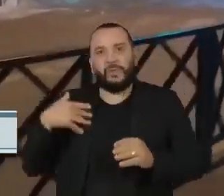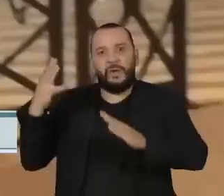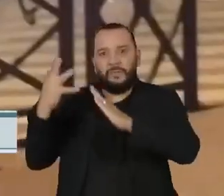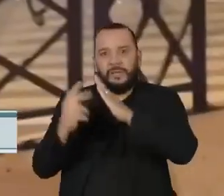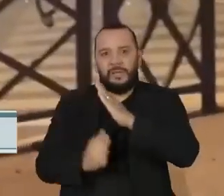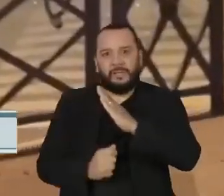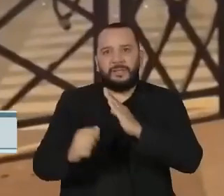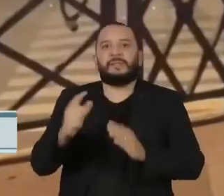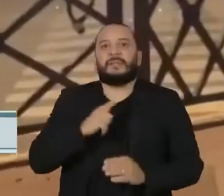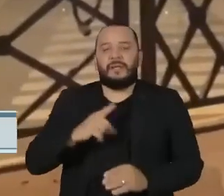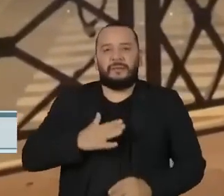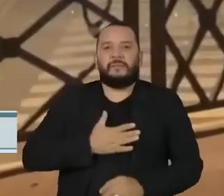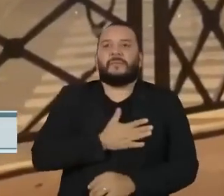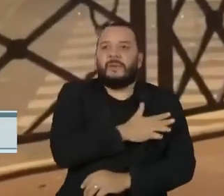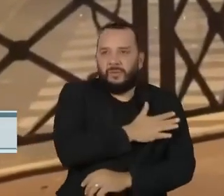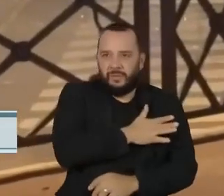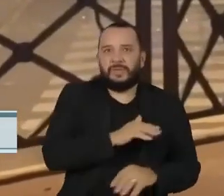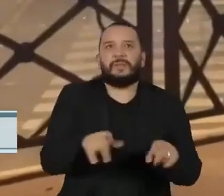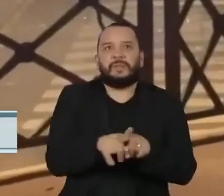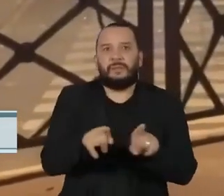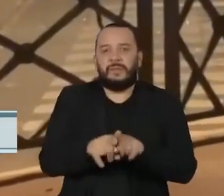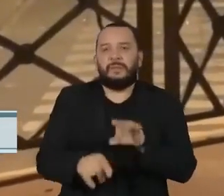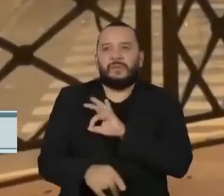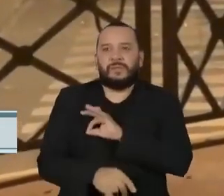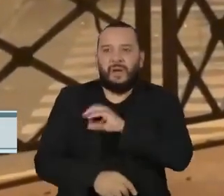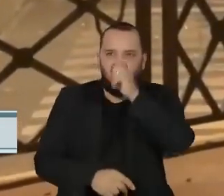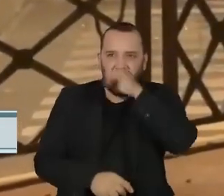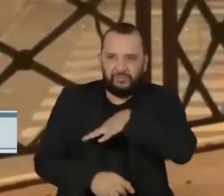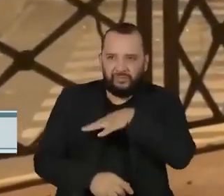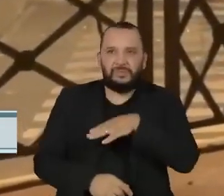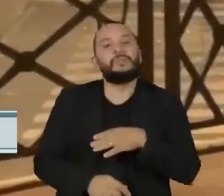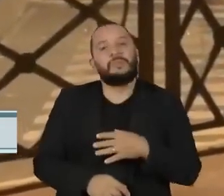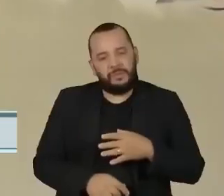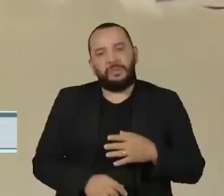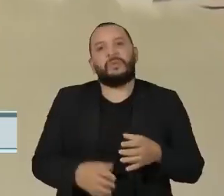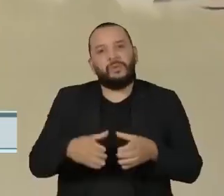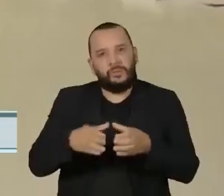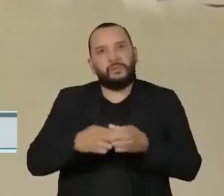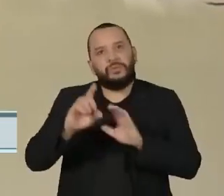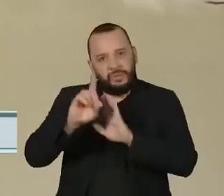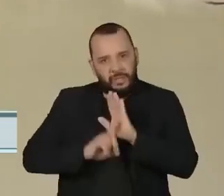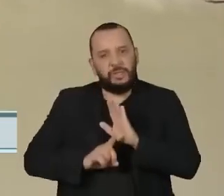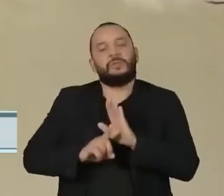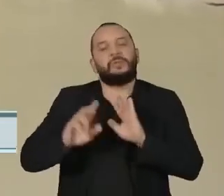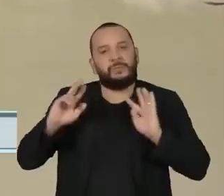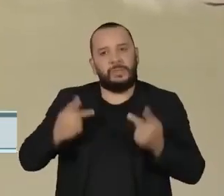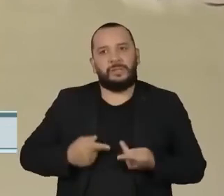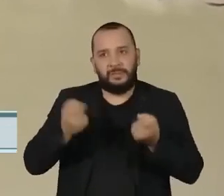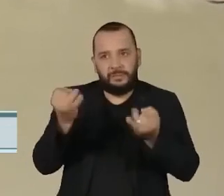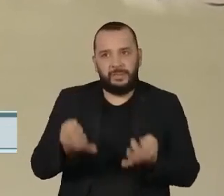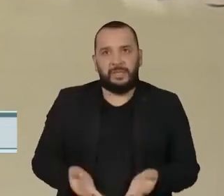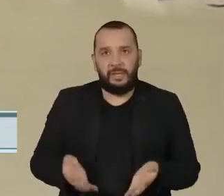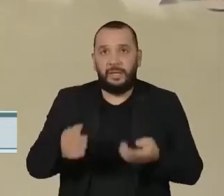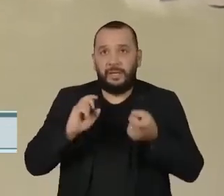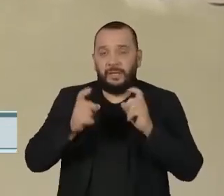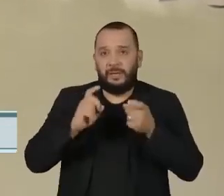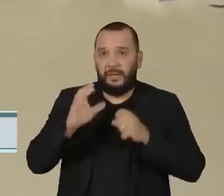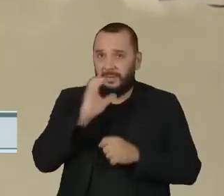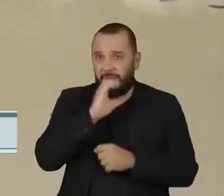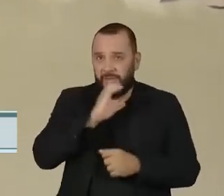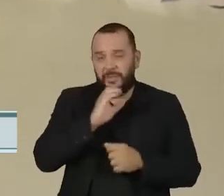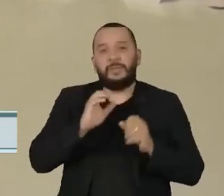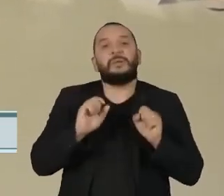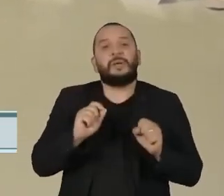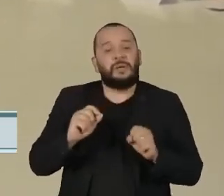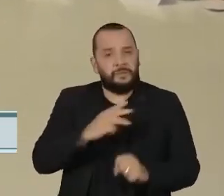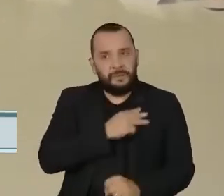de preconceito e brutalidade policial, segundo grupos de direitos humanos. Em reunião de emergência nesta manhã com ministros e